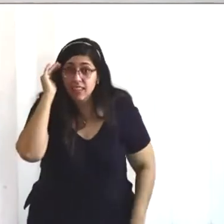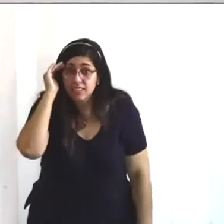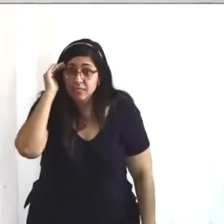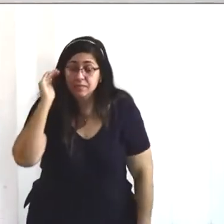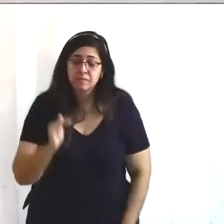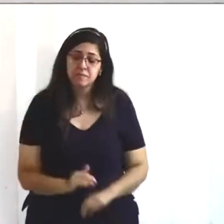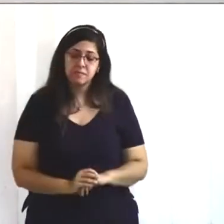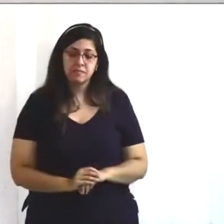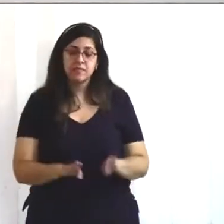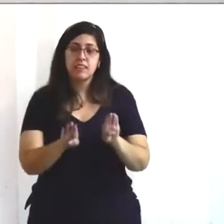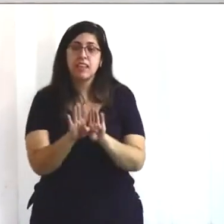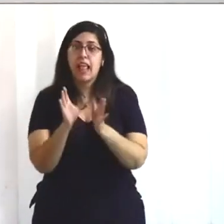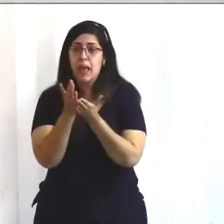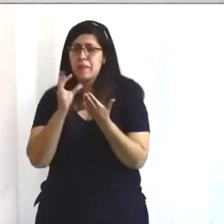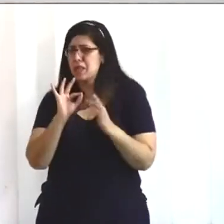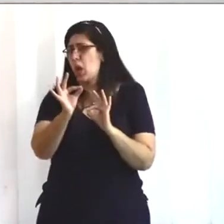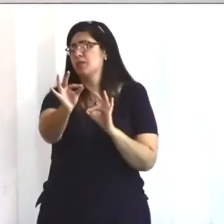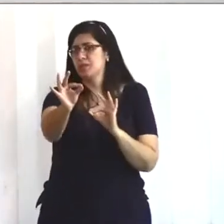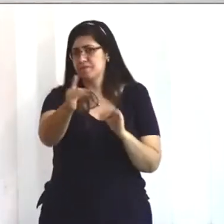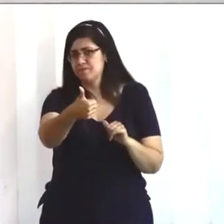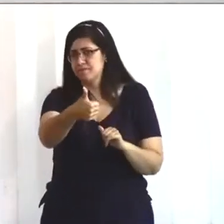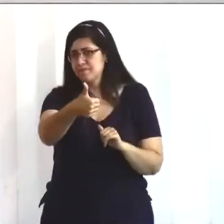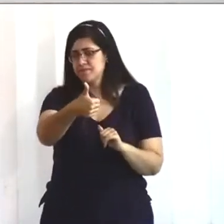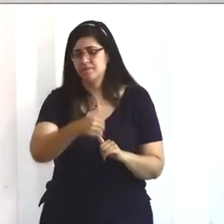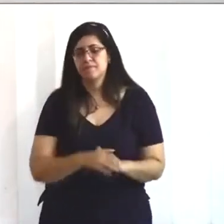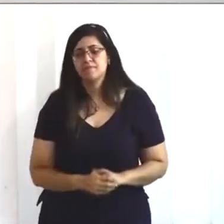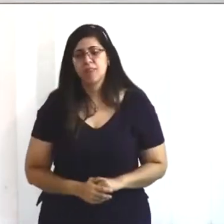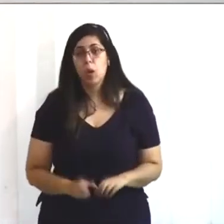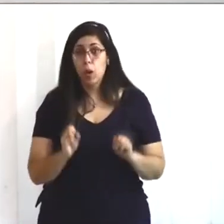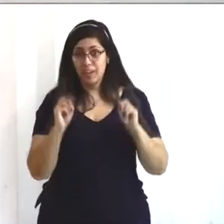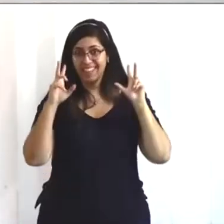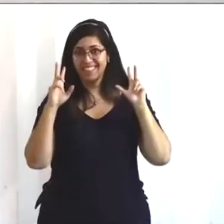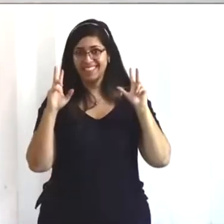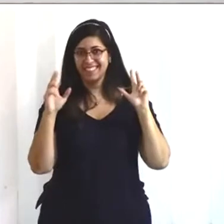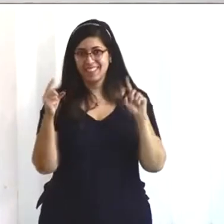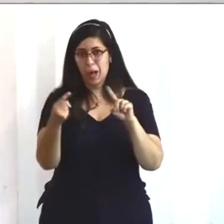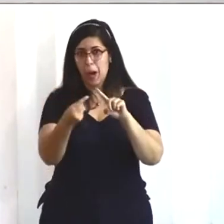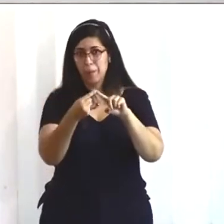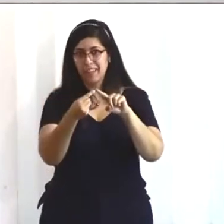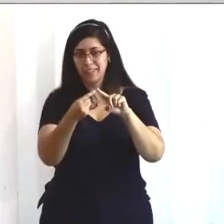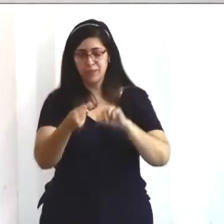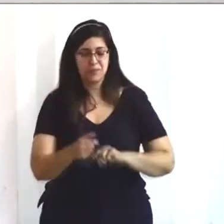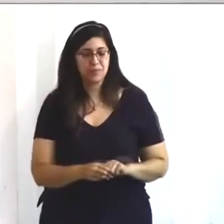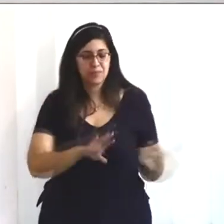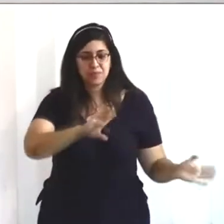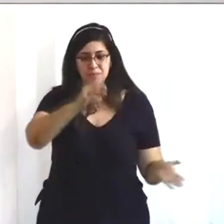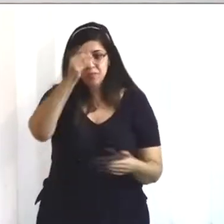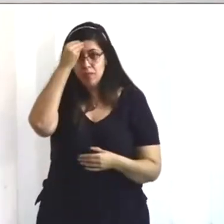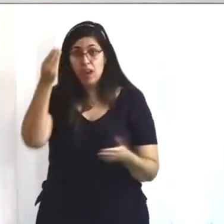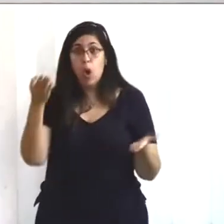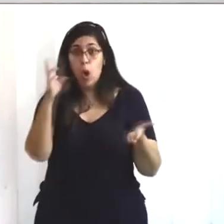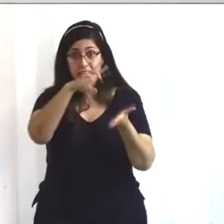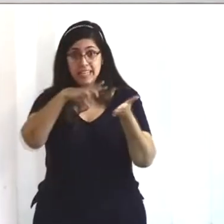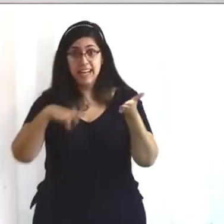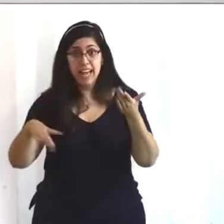E então a Bíblia é desfocada. De certa forma, esse texto vai mostrar foco e